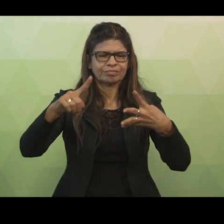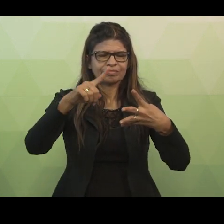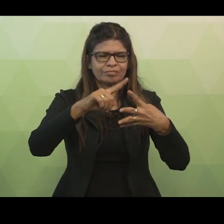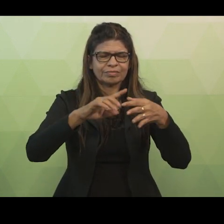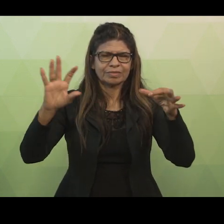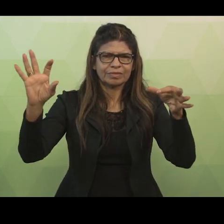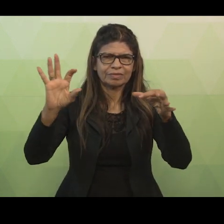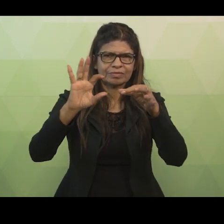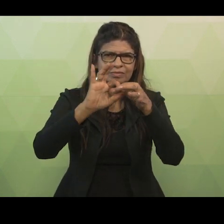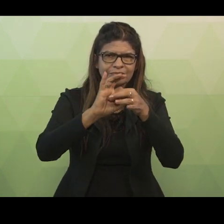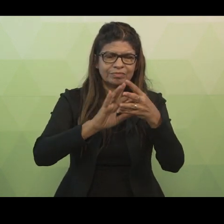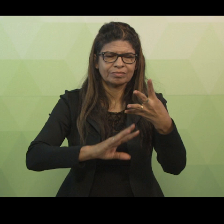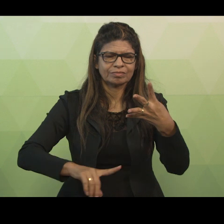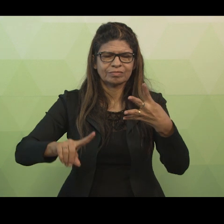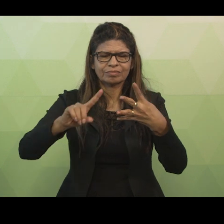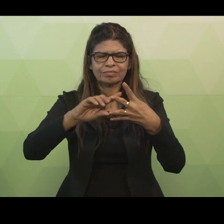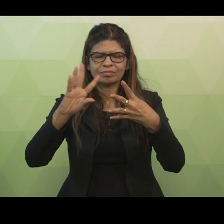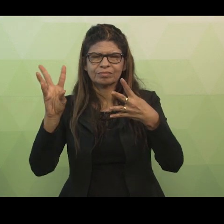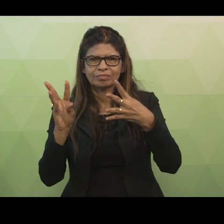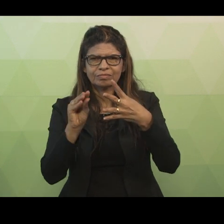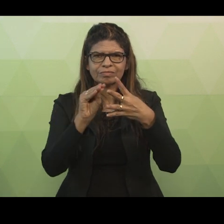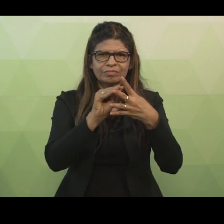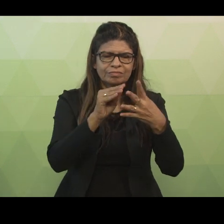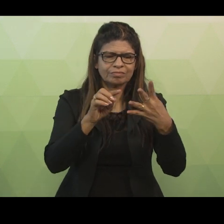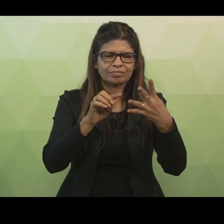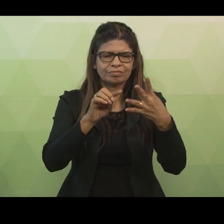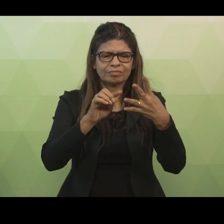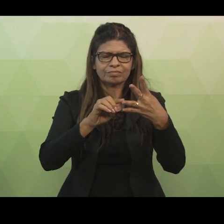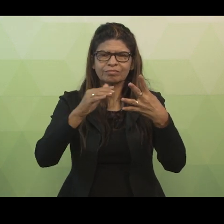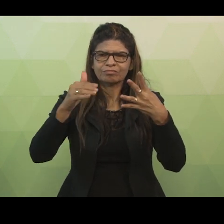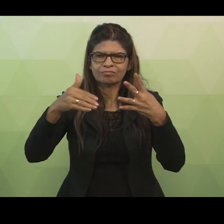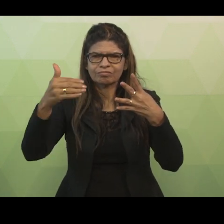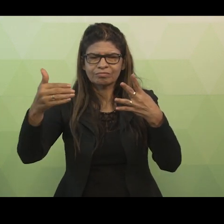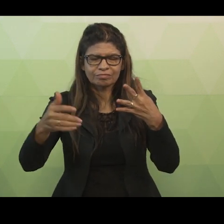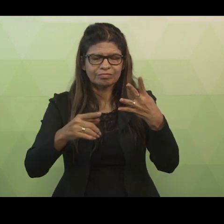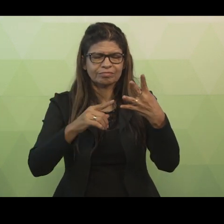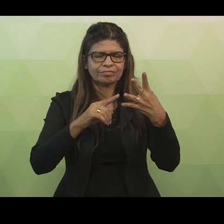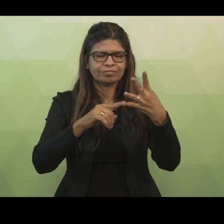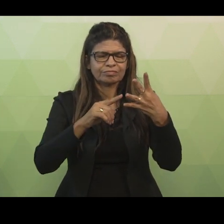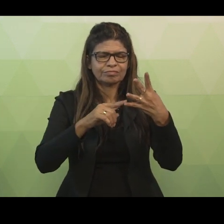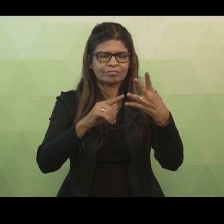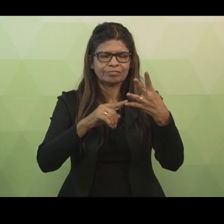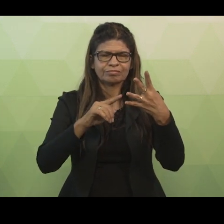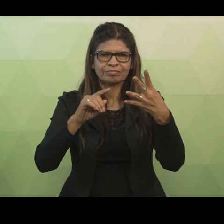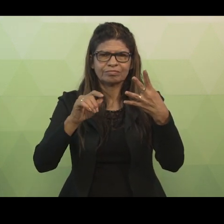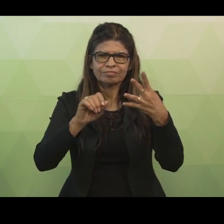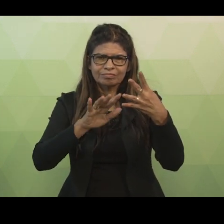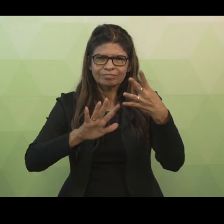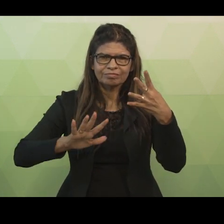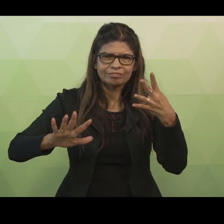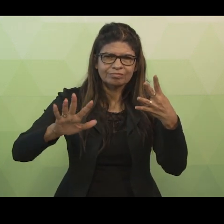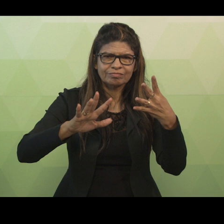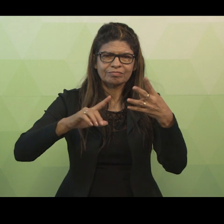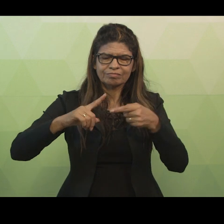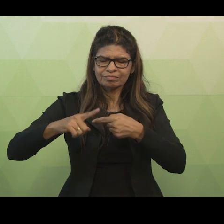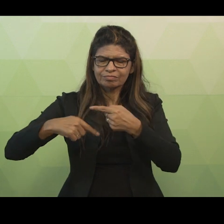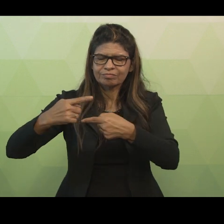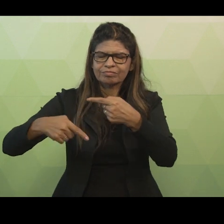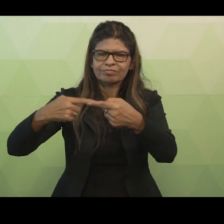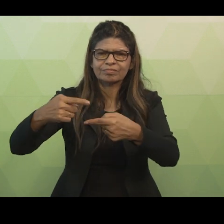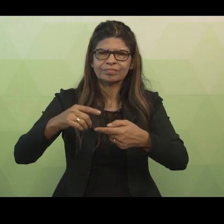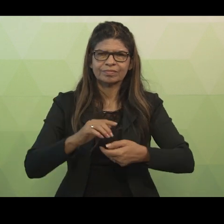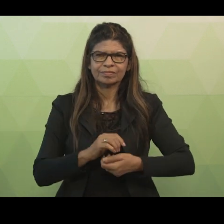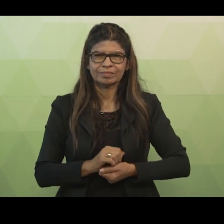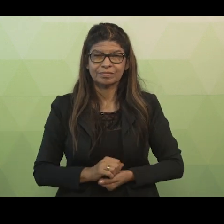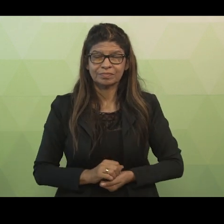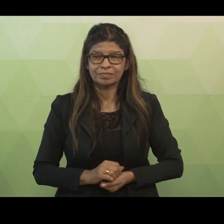não se esqueça de fazer todas as anotações necessárias, pois são muitas informações que depois poderão ser